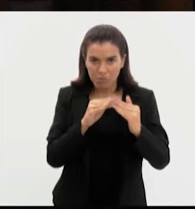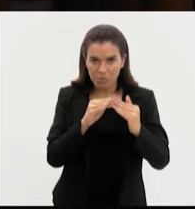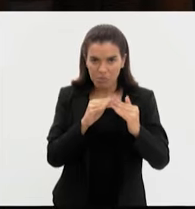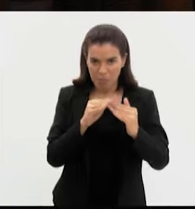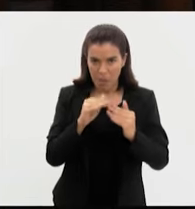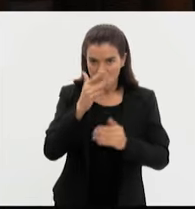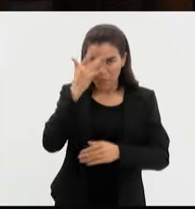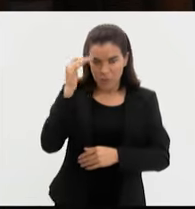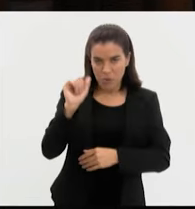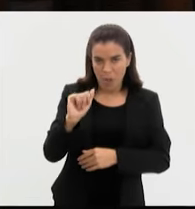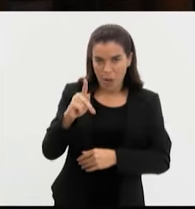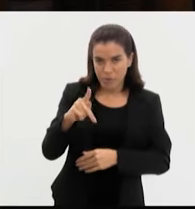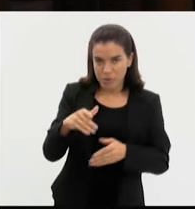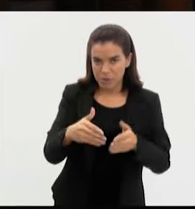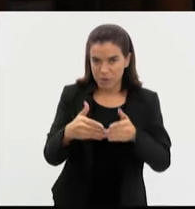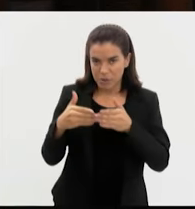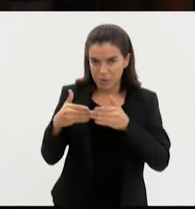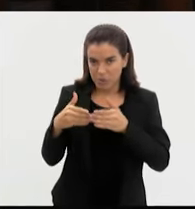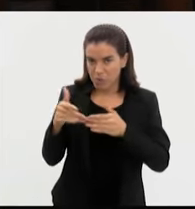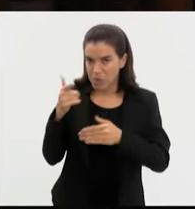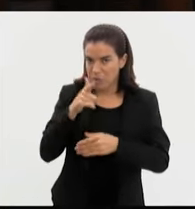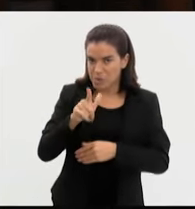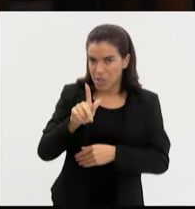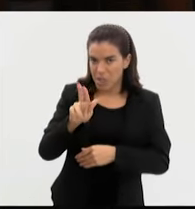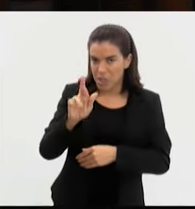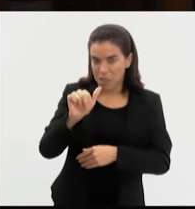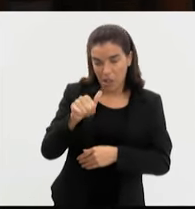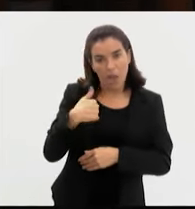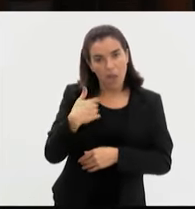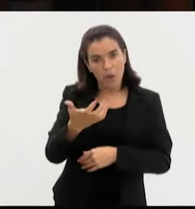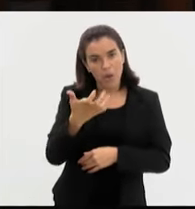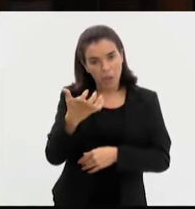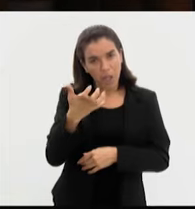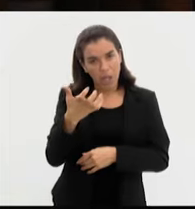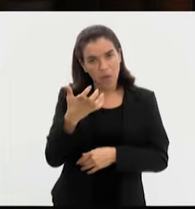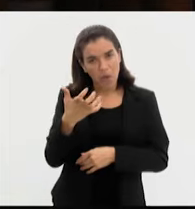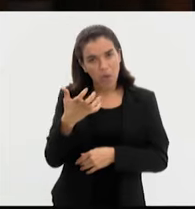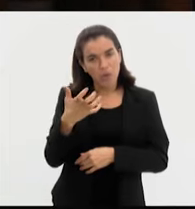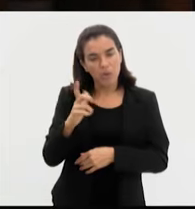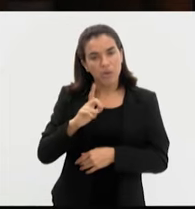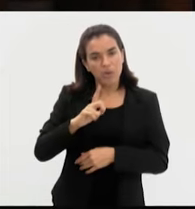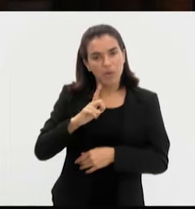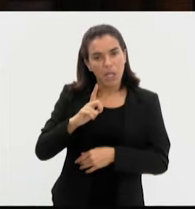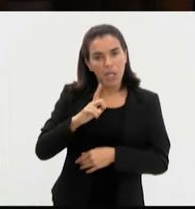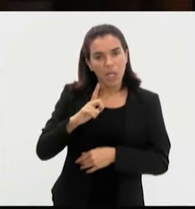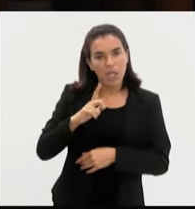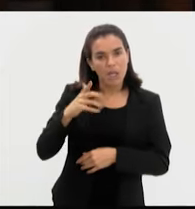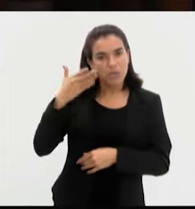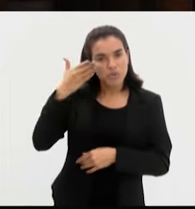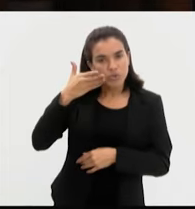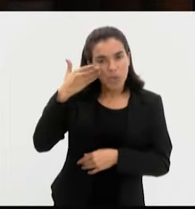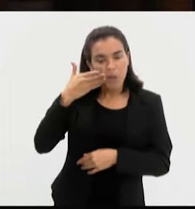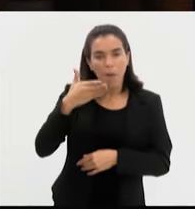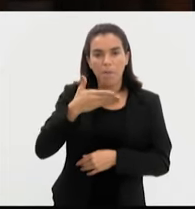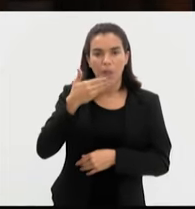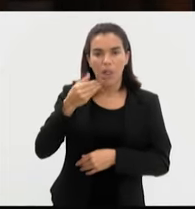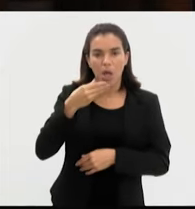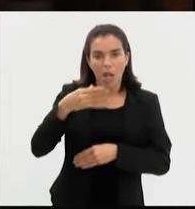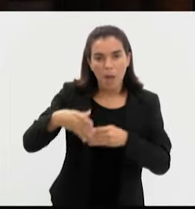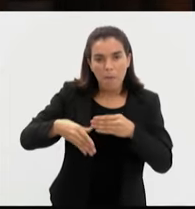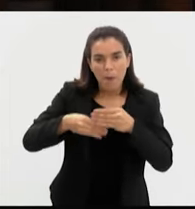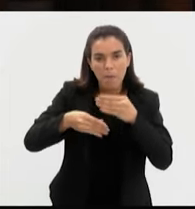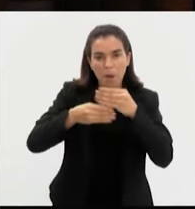inativo que o reformado não tem que levar Gran eu quero que leve eu concordo que tem um diálogo para construir uma melhora de alguma